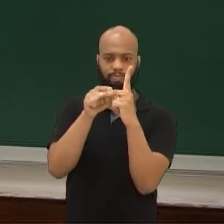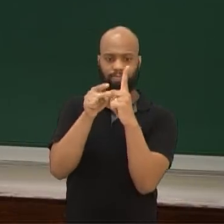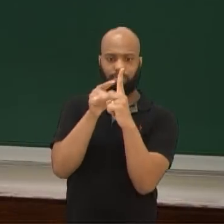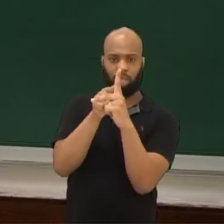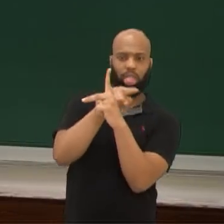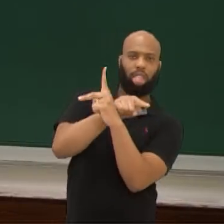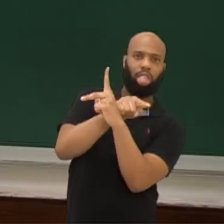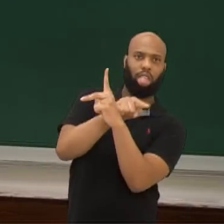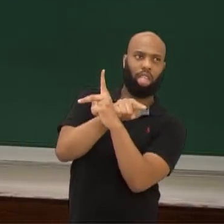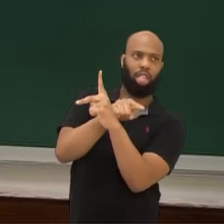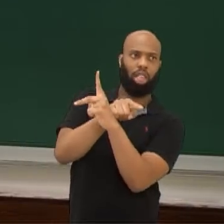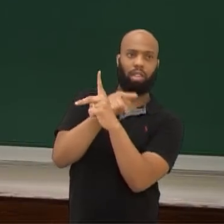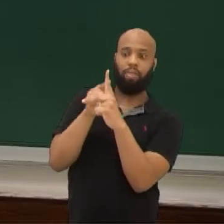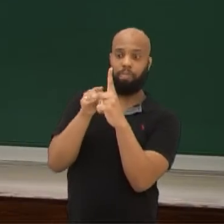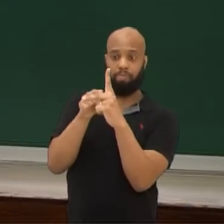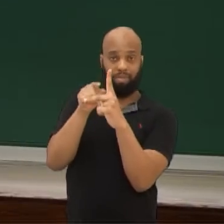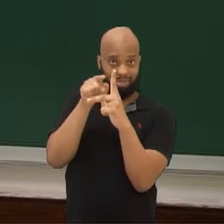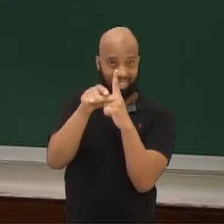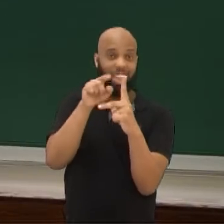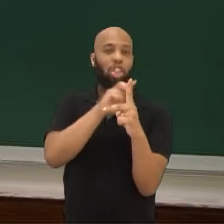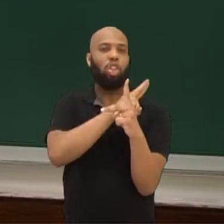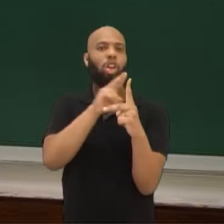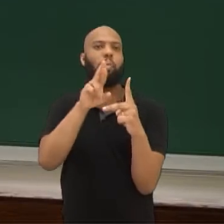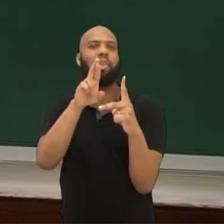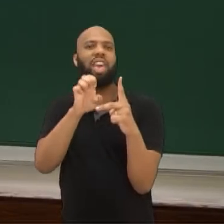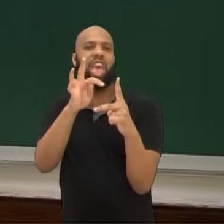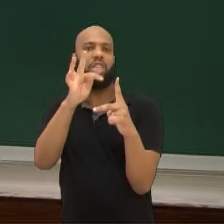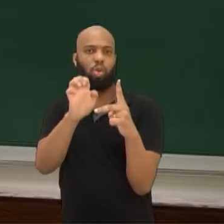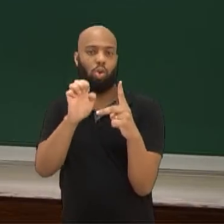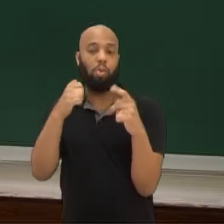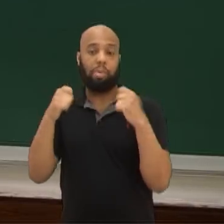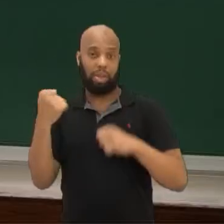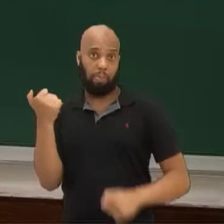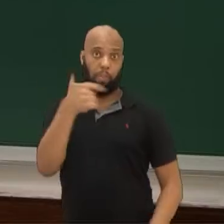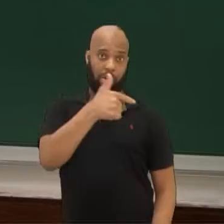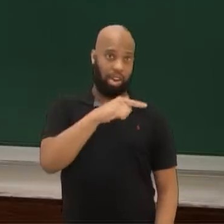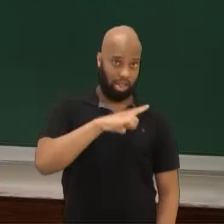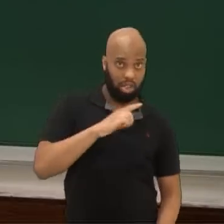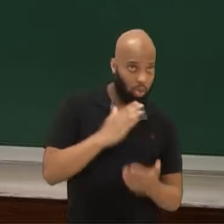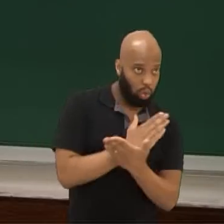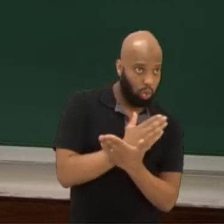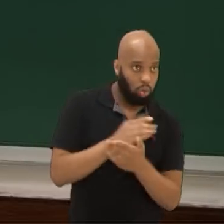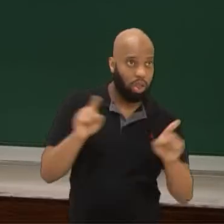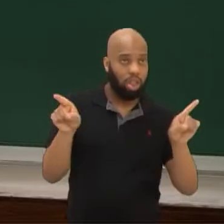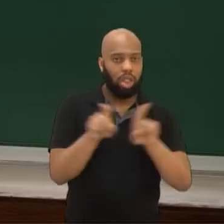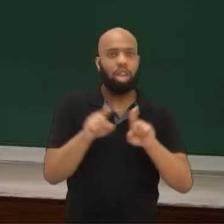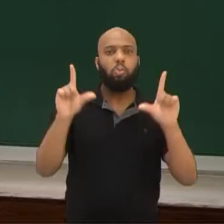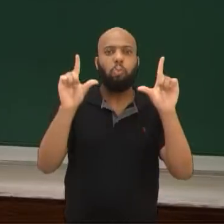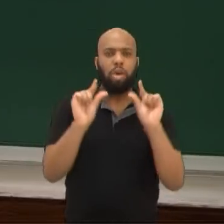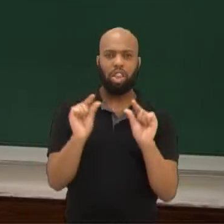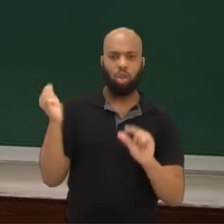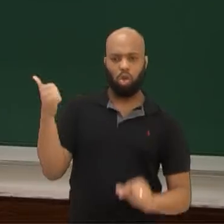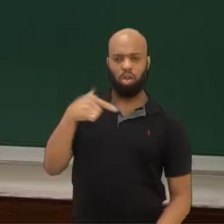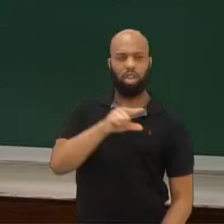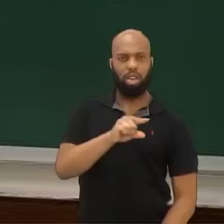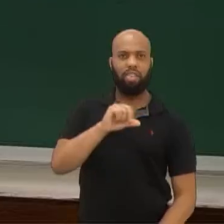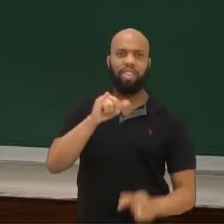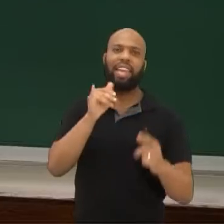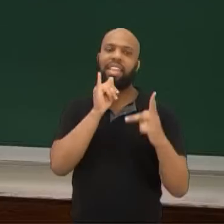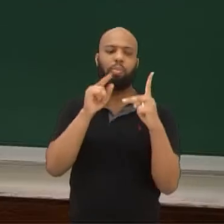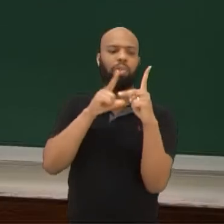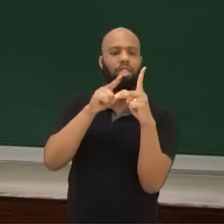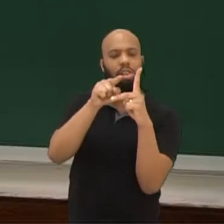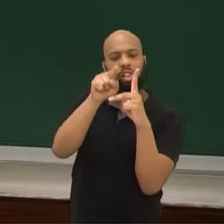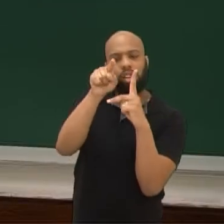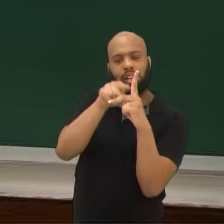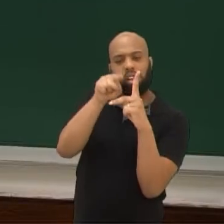esse aqui. Esse é o ângulo reto, quando ele for maior que esse. E o menor que o ângulo reto, quando ele for menor que esse, que foi o